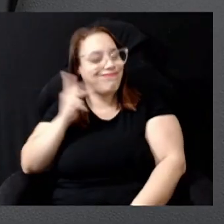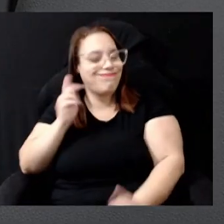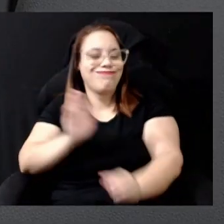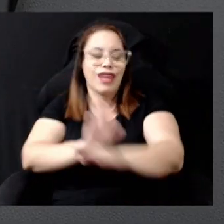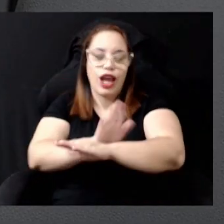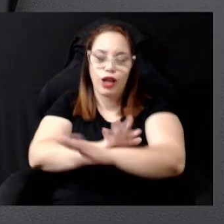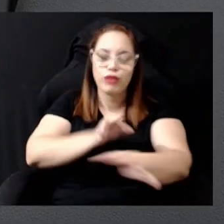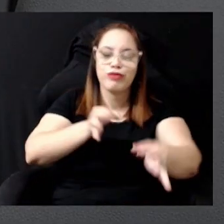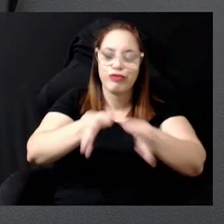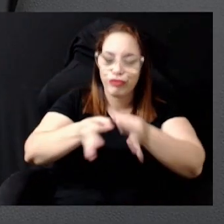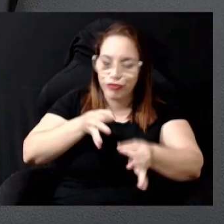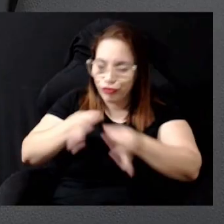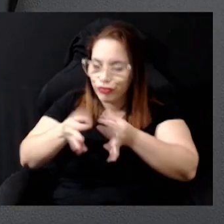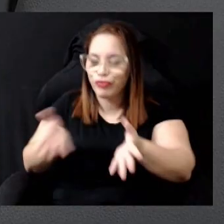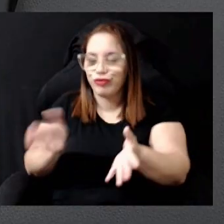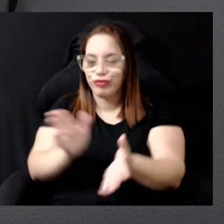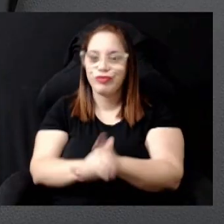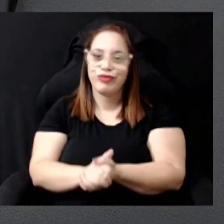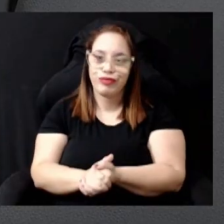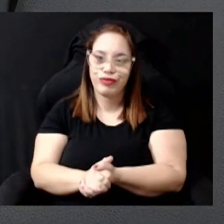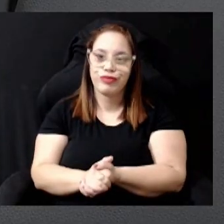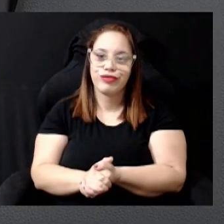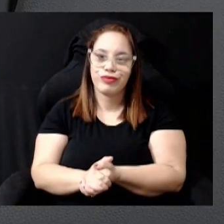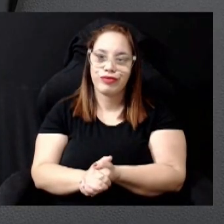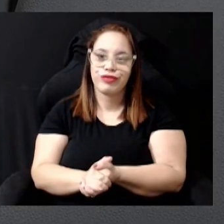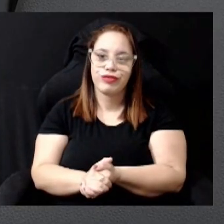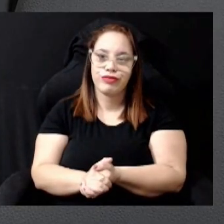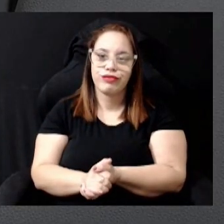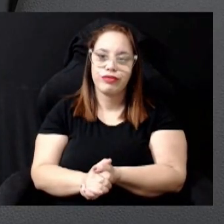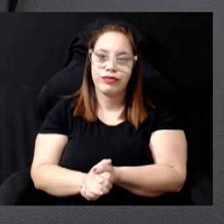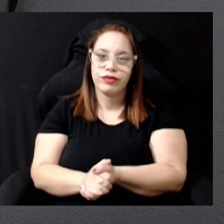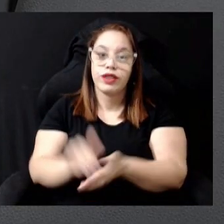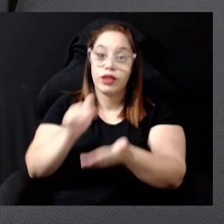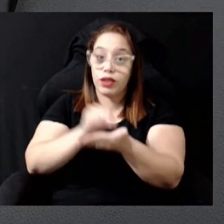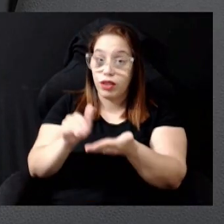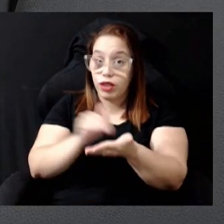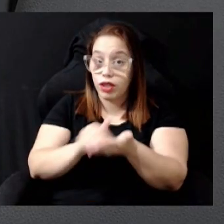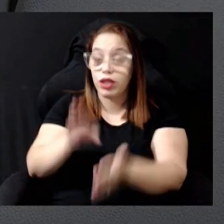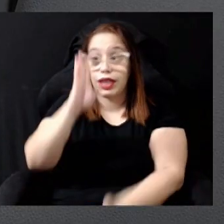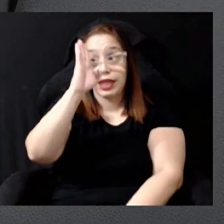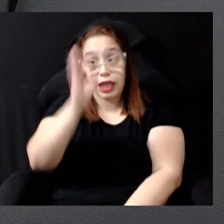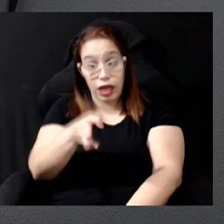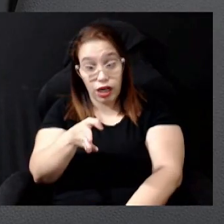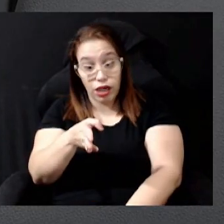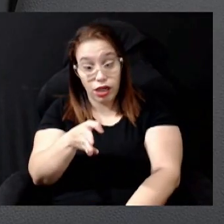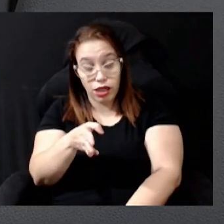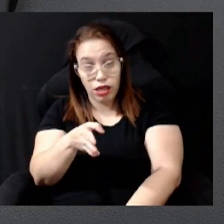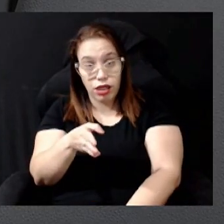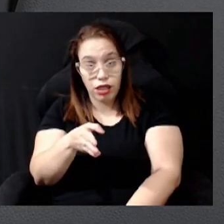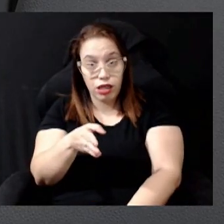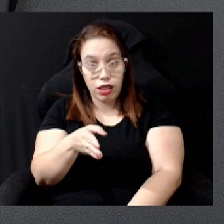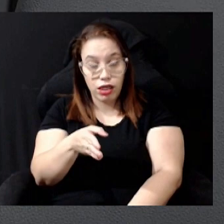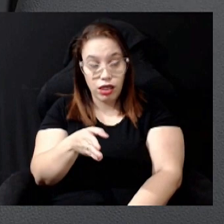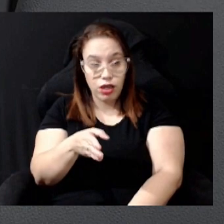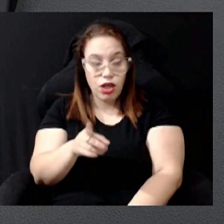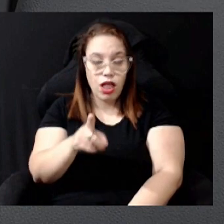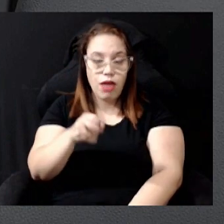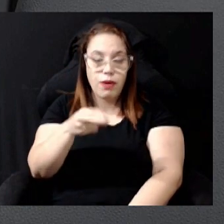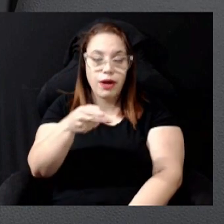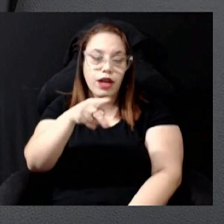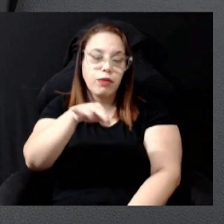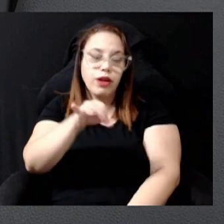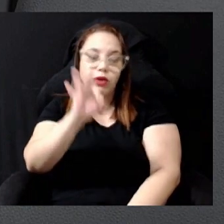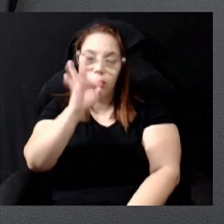organização e o direcionamento para a secretaria correta, para o departamento correto, a demanda que chega